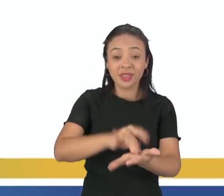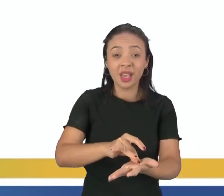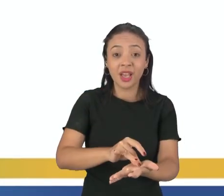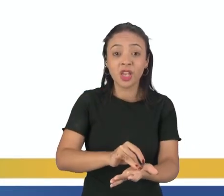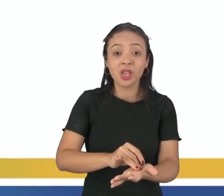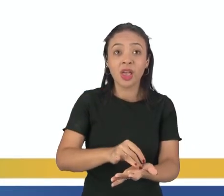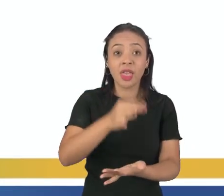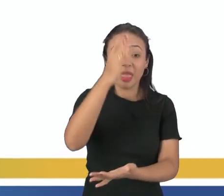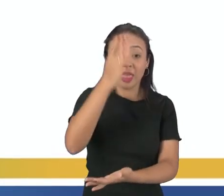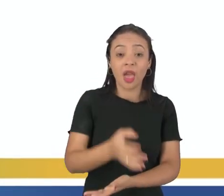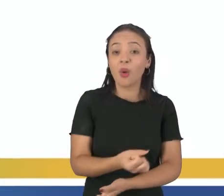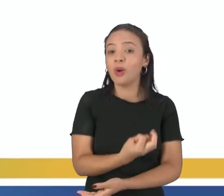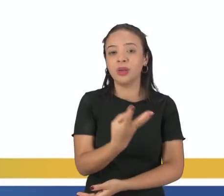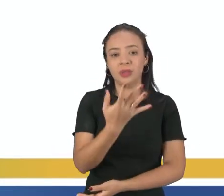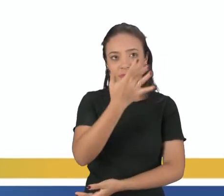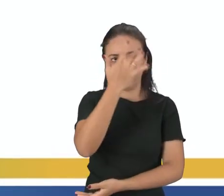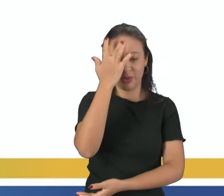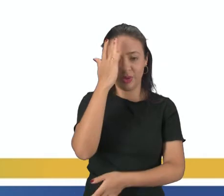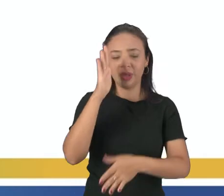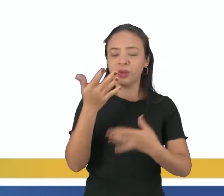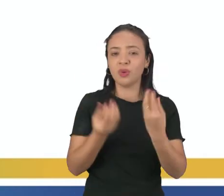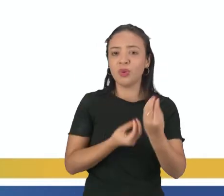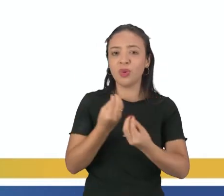pessoas. Então, como é que a gente faz?